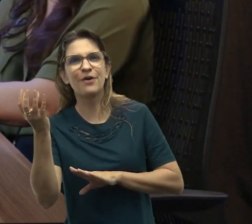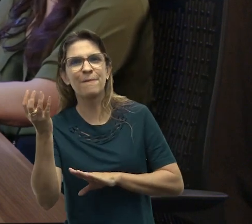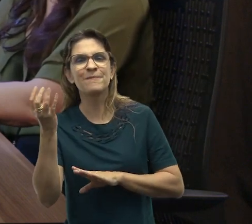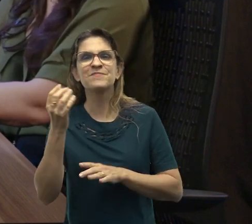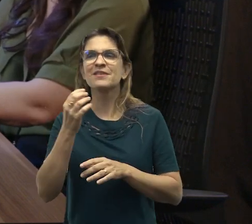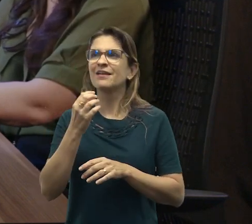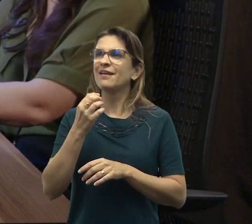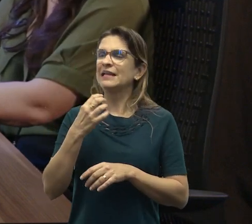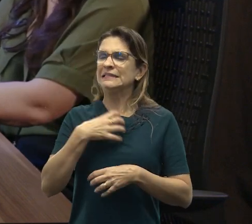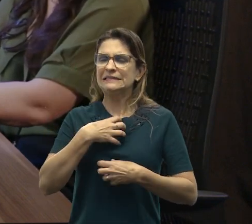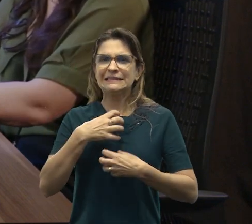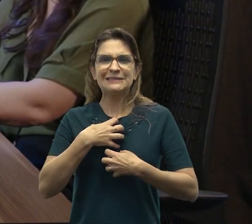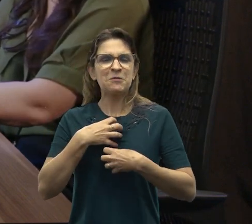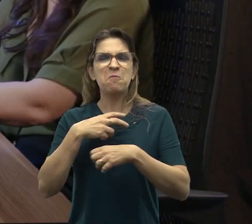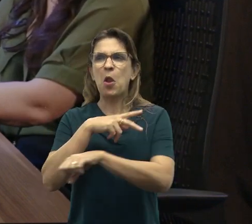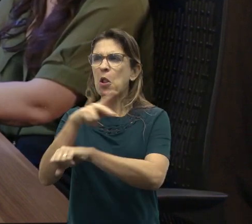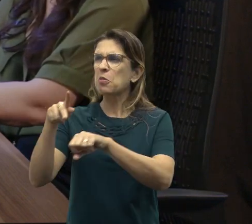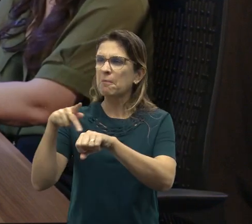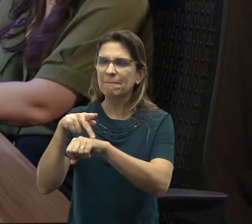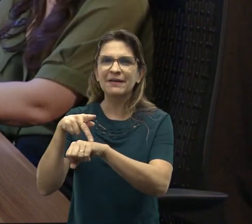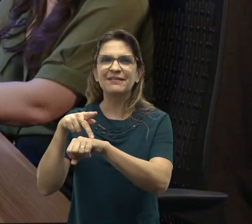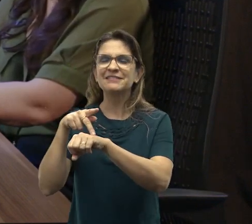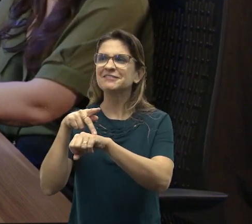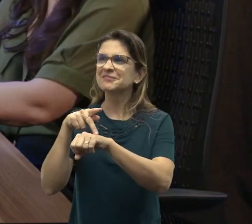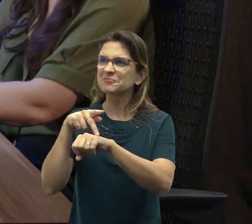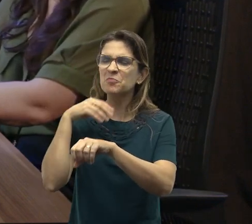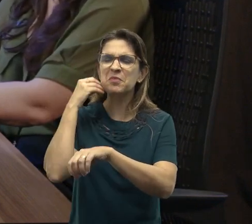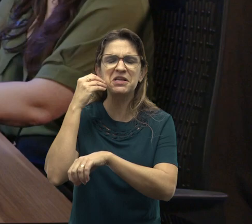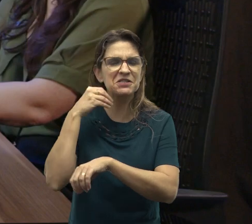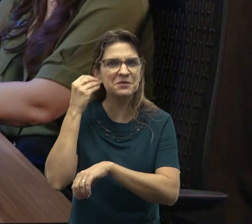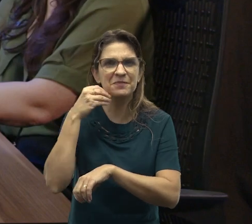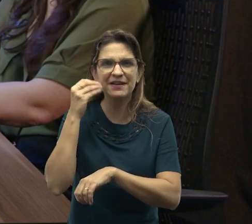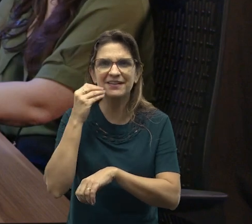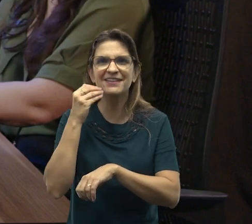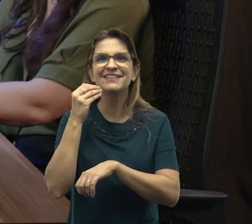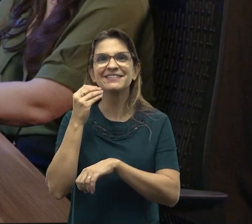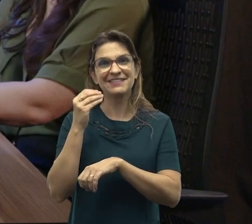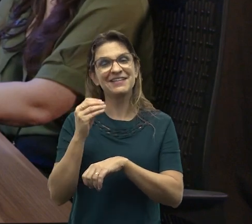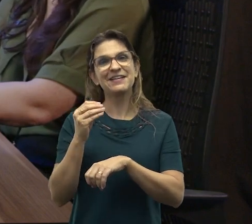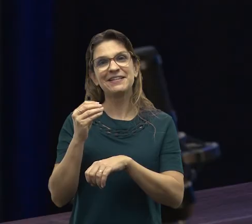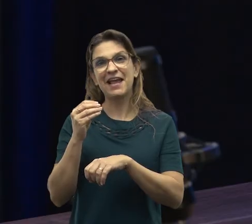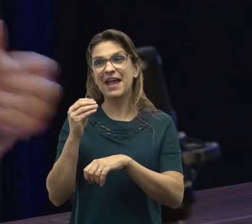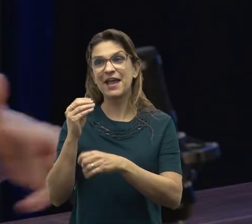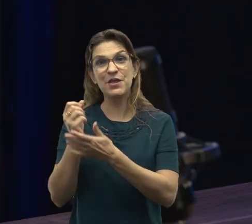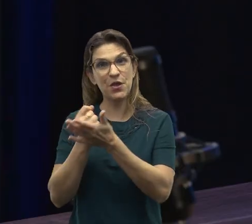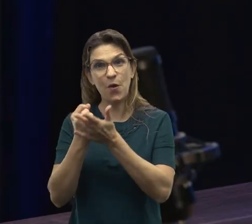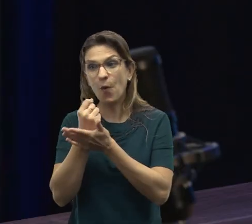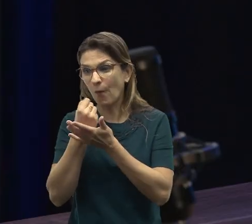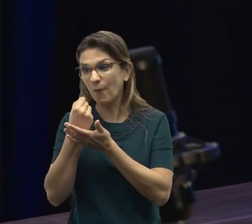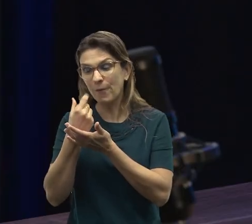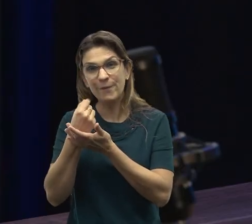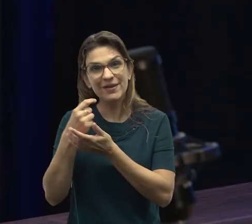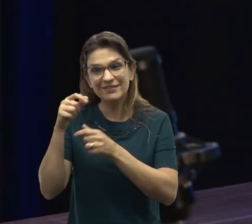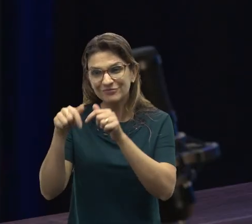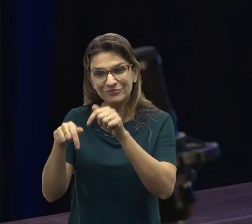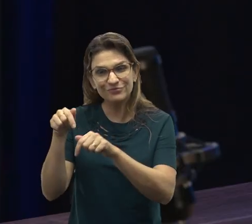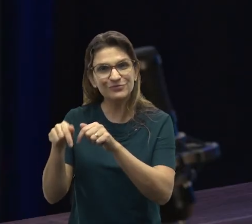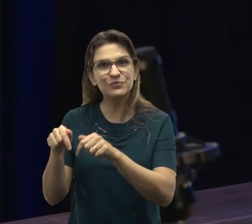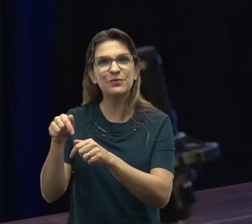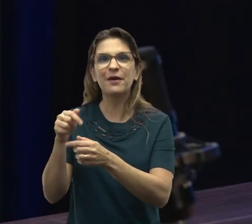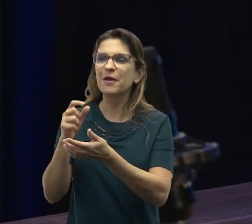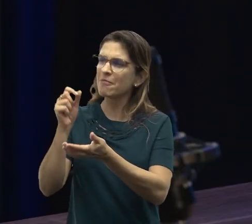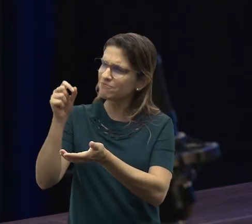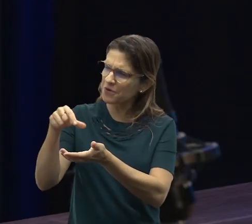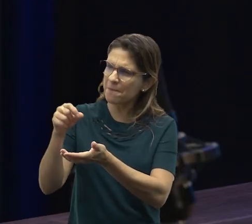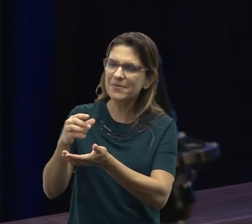sempre. Eu atendi muito com homeopatia lá naquela ocasião, mas também fiz alguns procedimentos. E